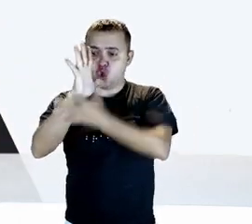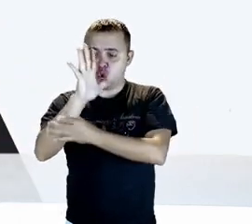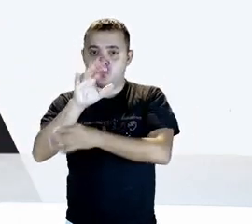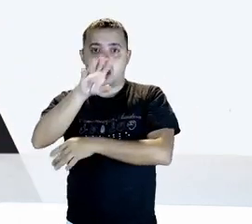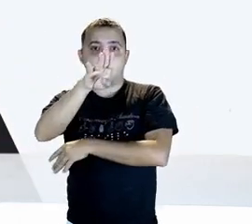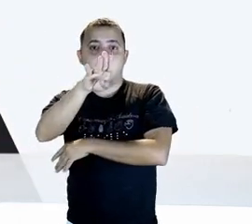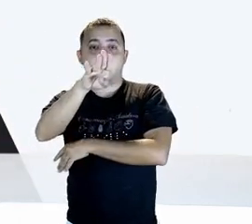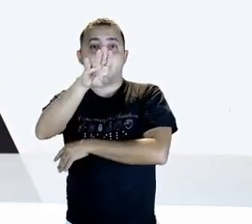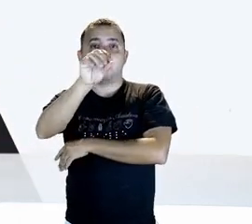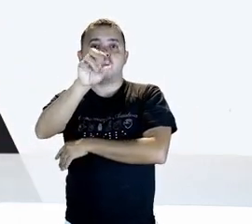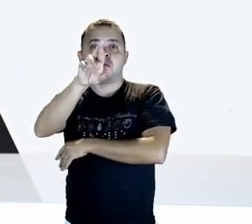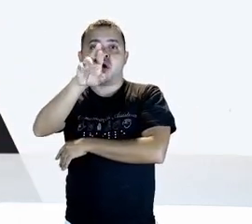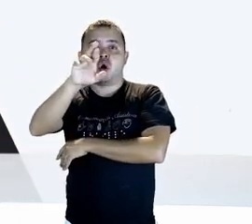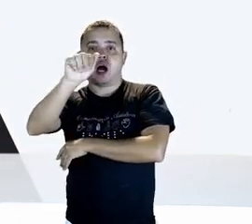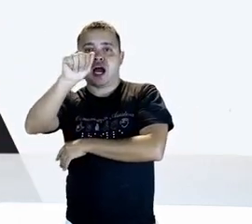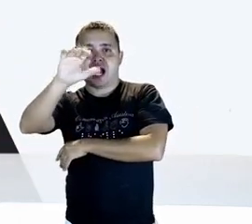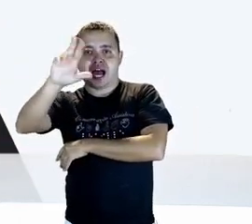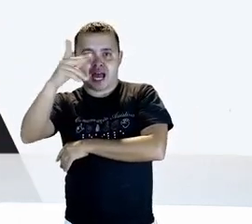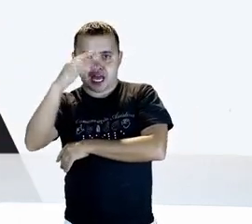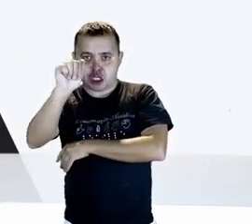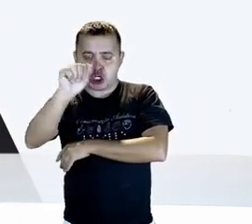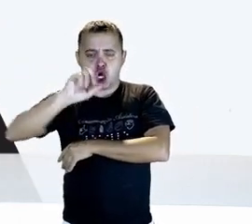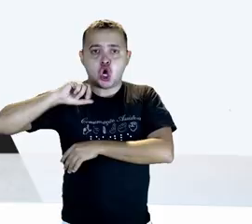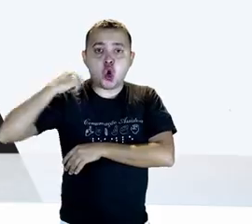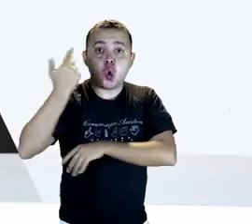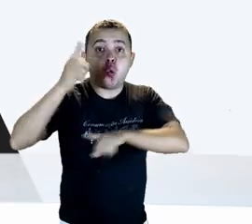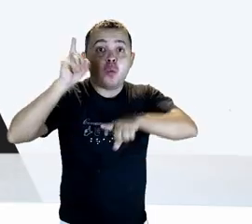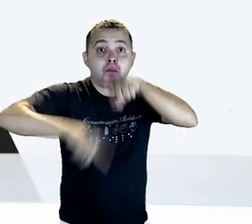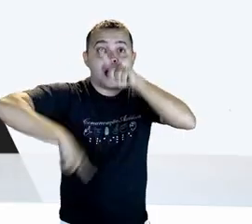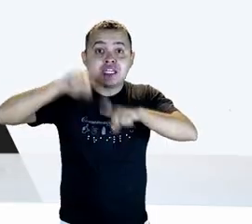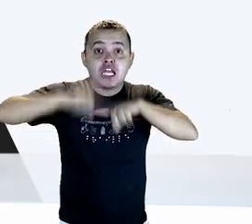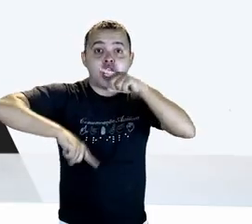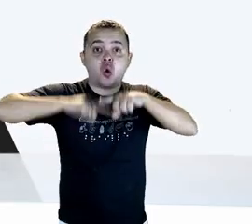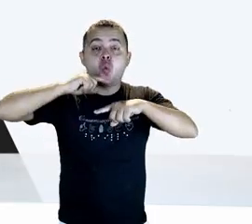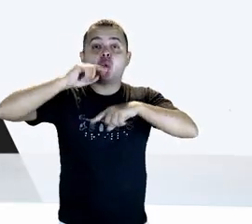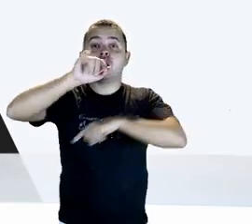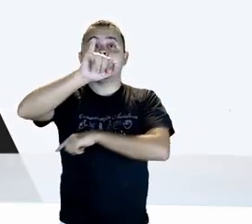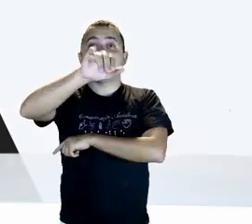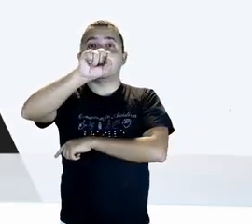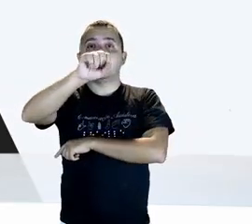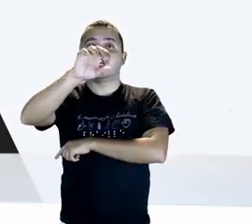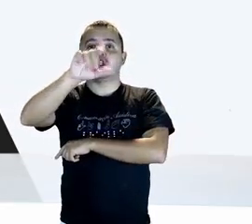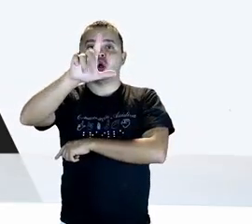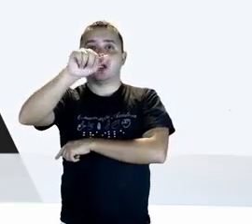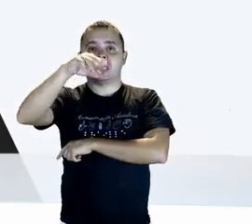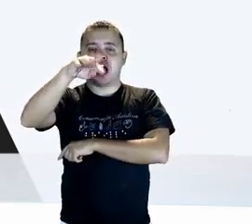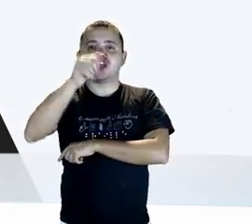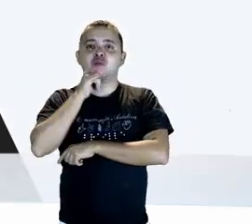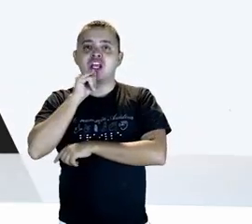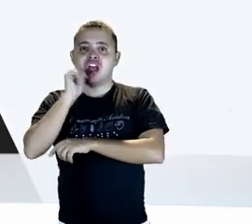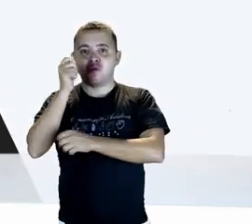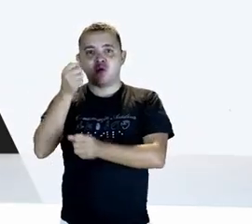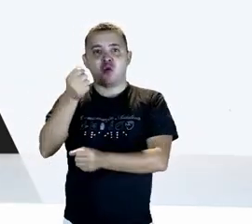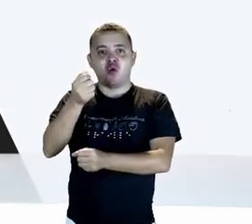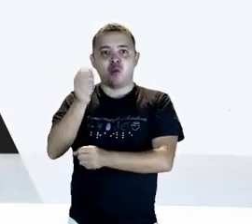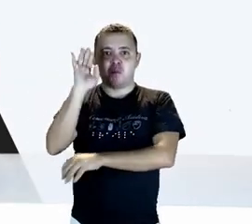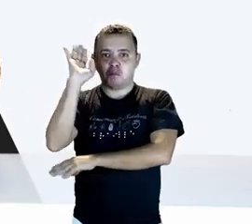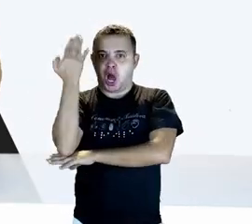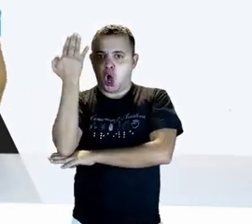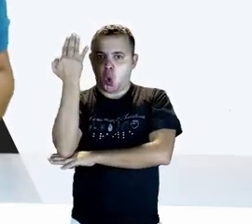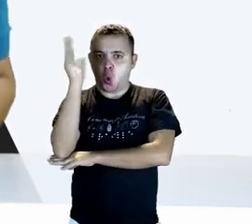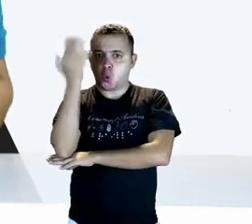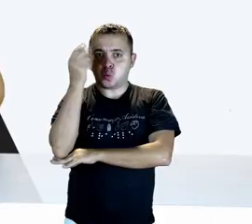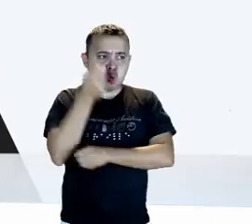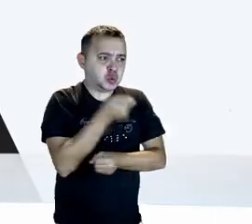borracha, utilizar uma luva isolante, ou utilizar um material isolante, seja um bastão de madeira ou alguma coisa do tipo,